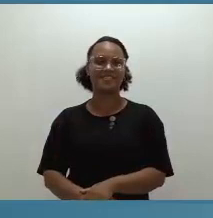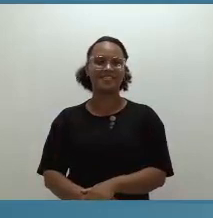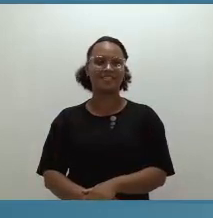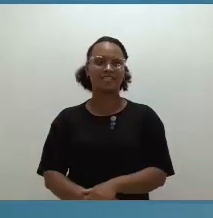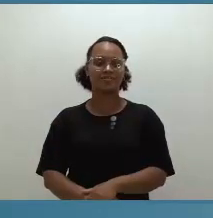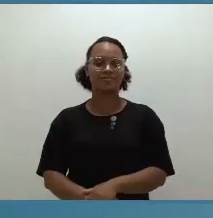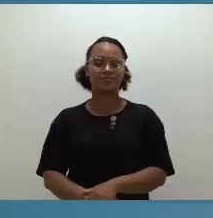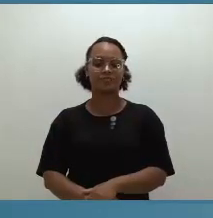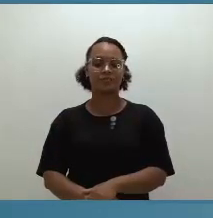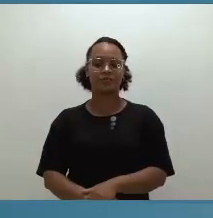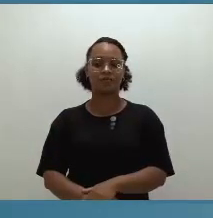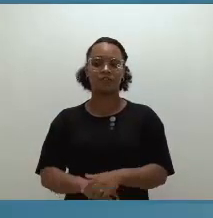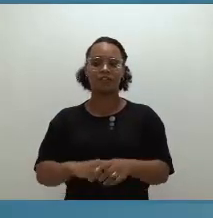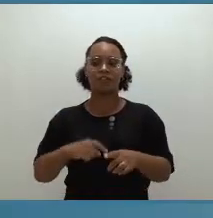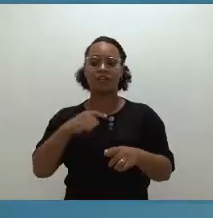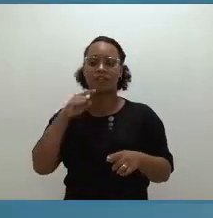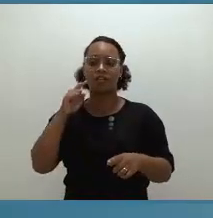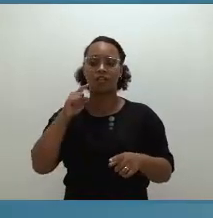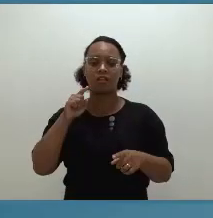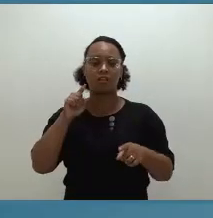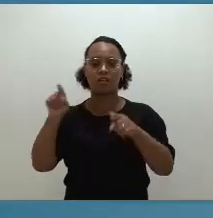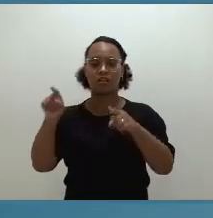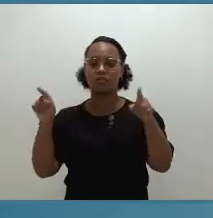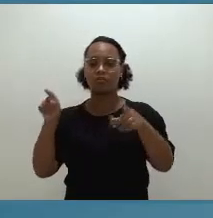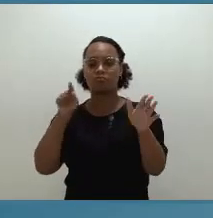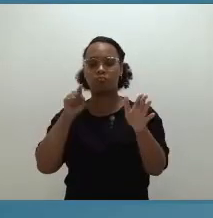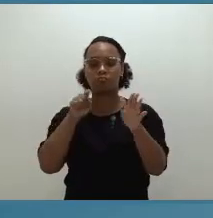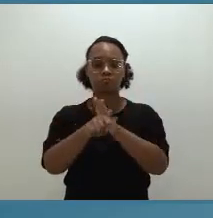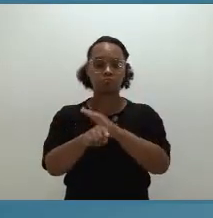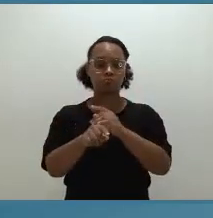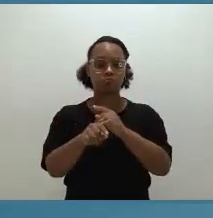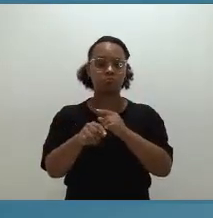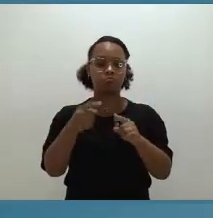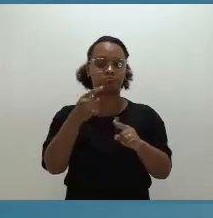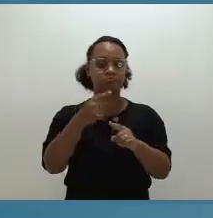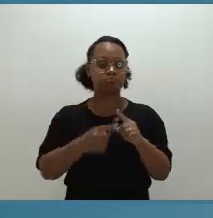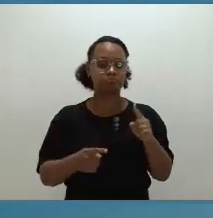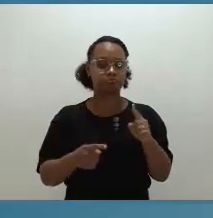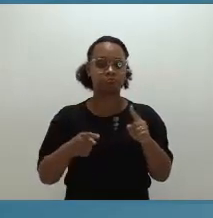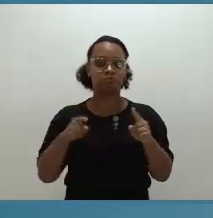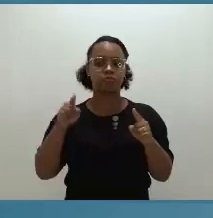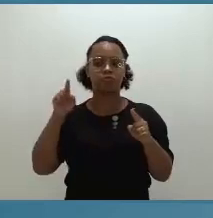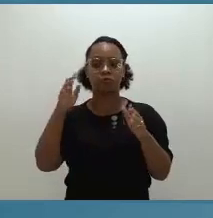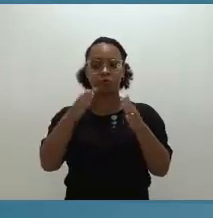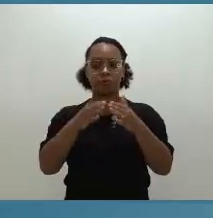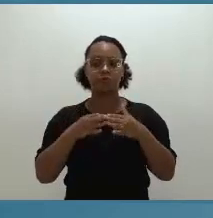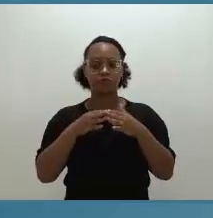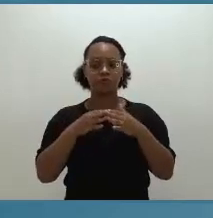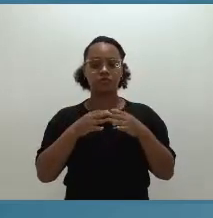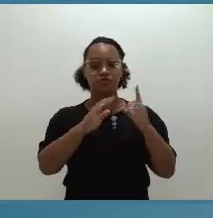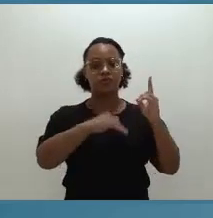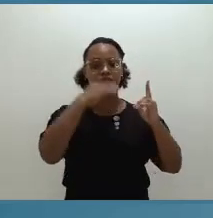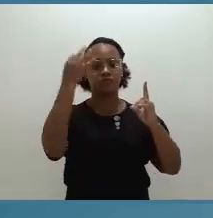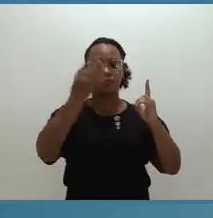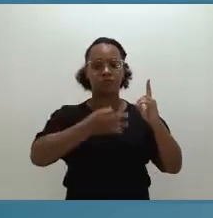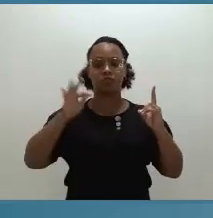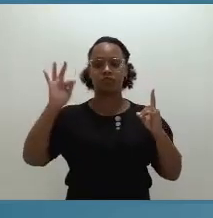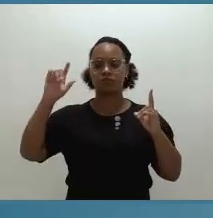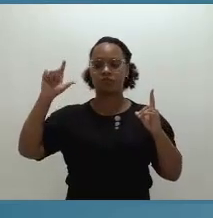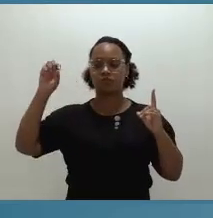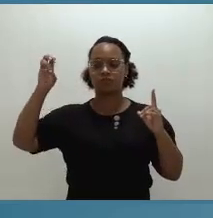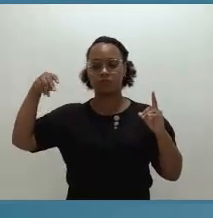da desembargadora Filomena de prorrogação do prazo de conclusão desse fato? Não